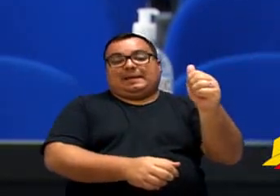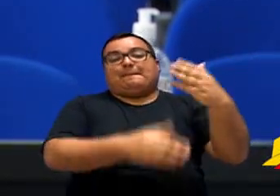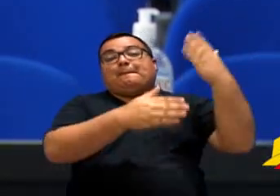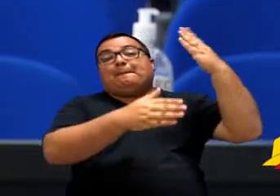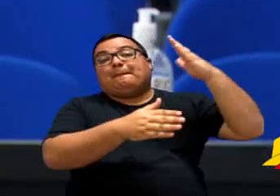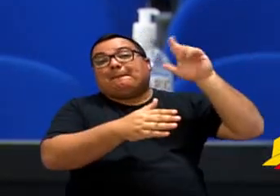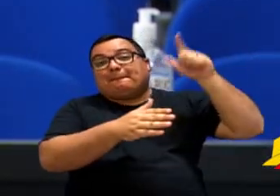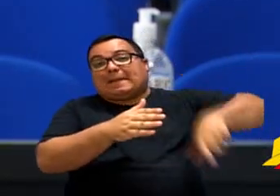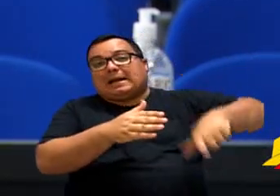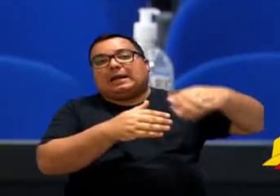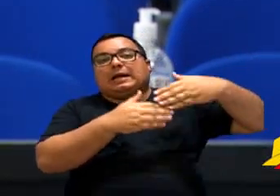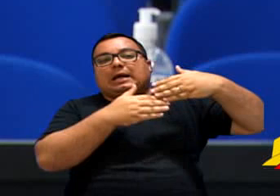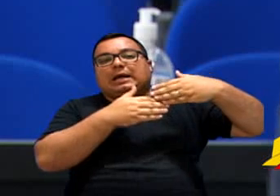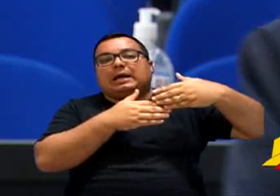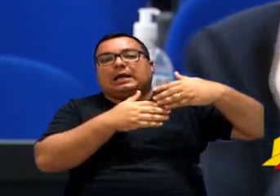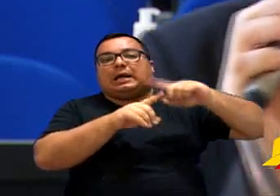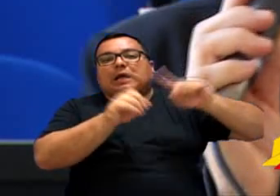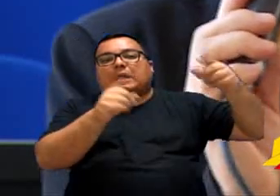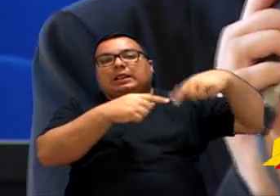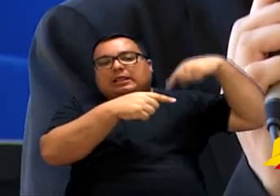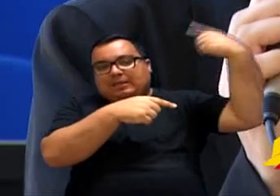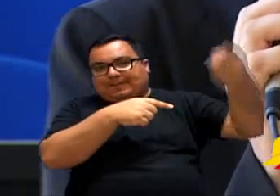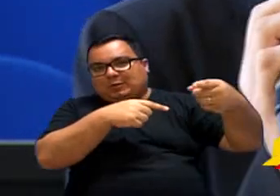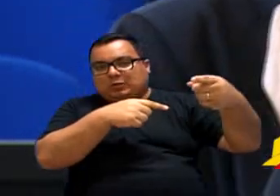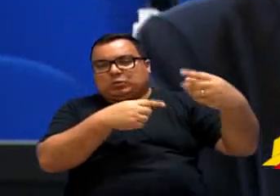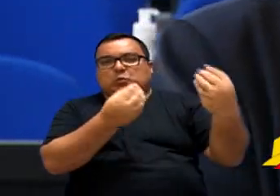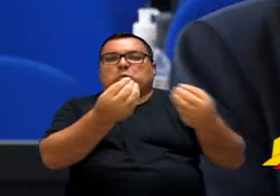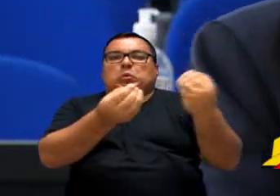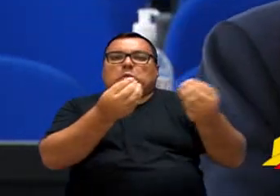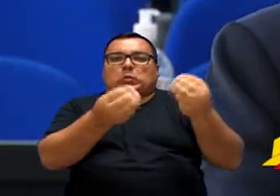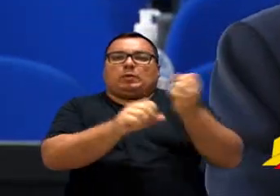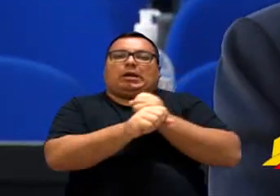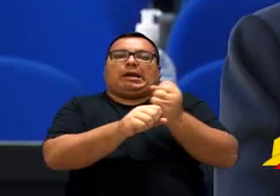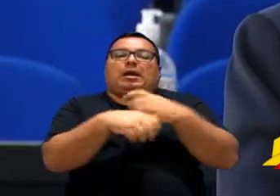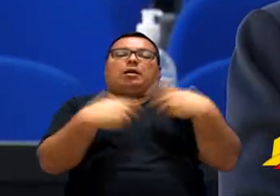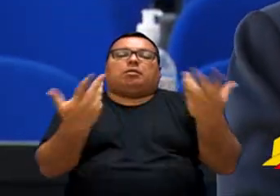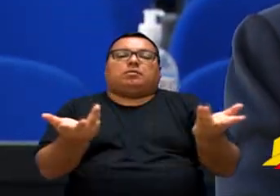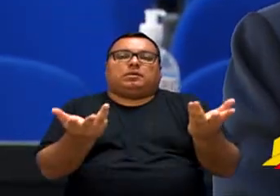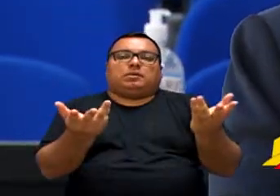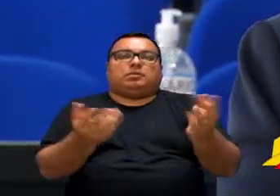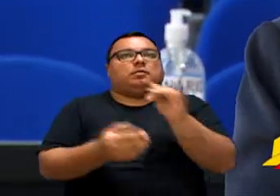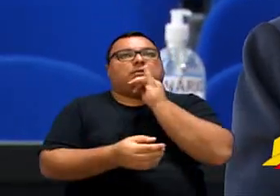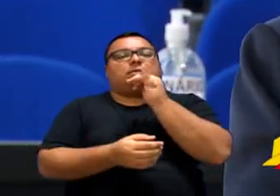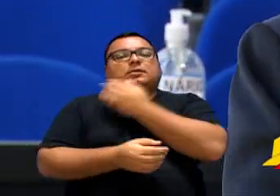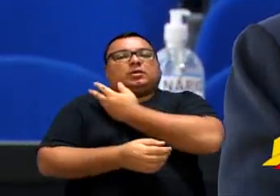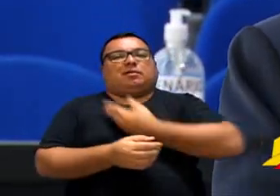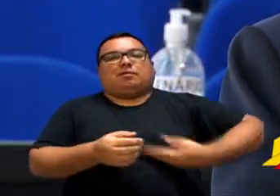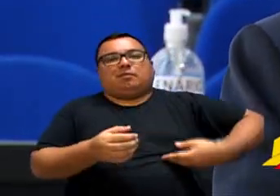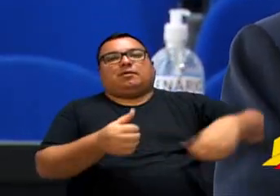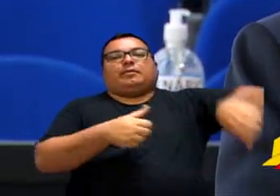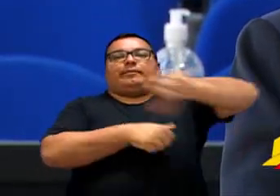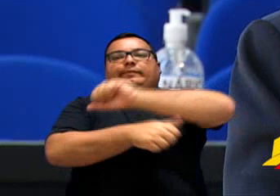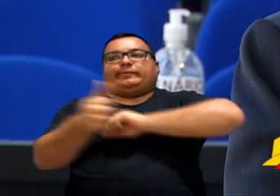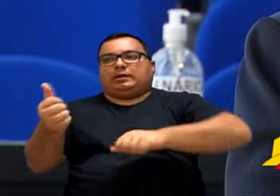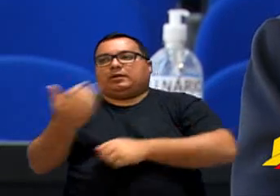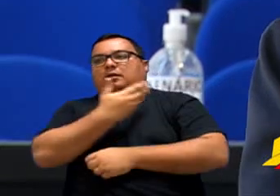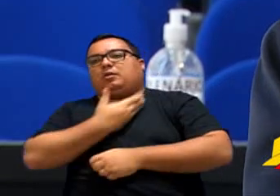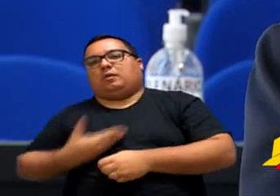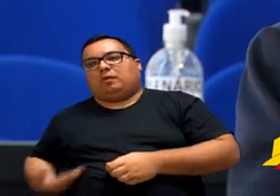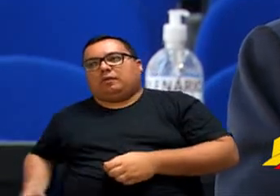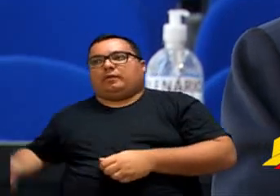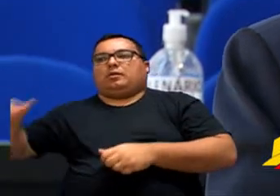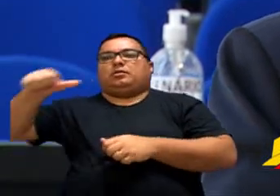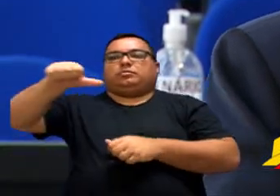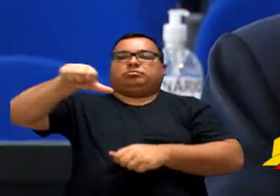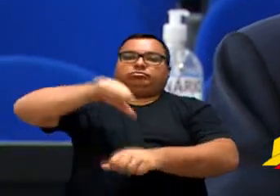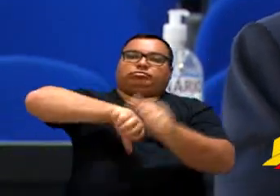muda-se interesses, ou tem a coisa. Eu não sei o que acontece, né? As coisas coisas mudam de uma hora para outra, conforme os interesses de